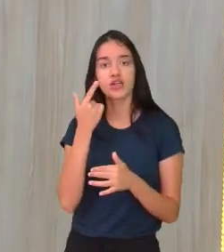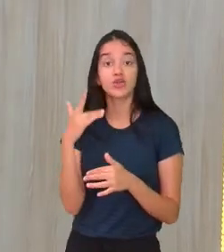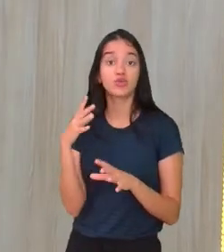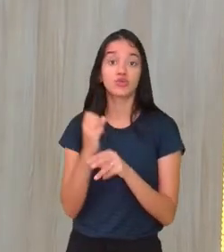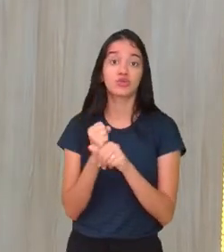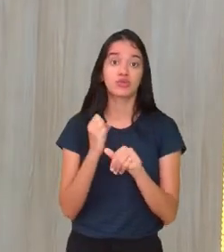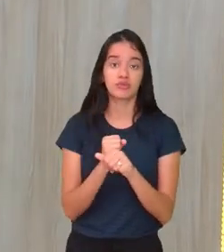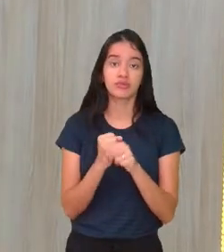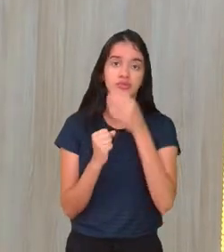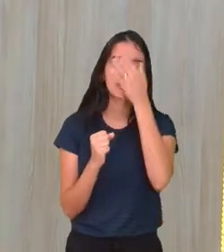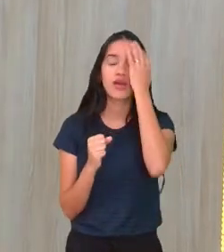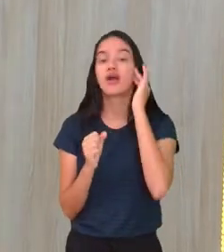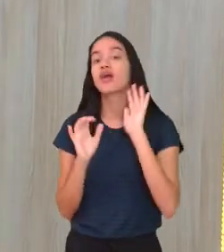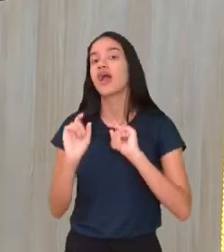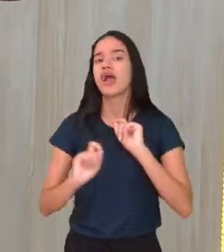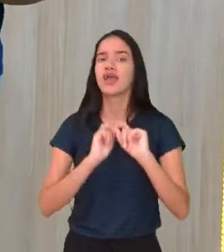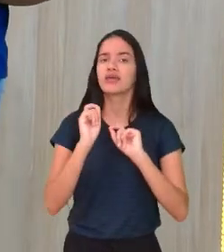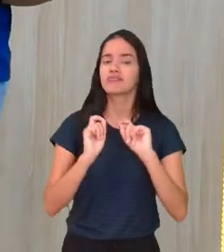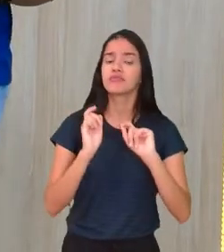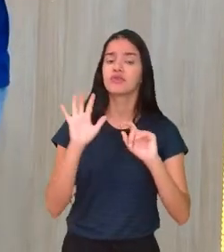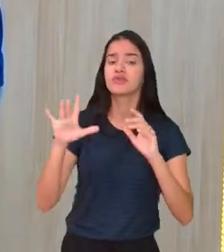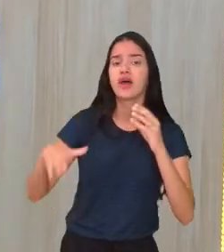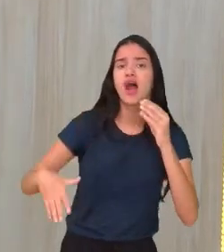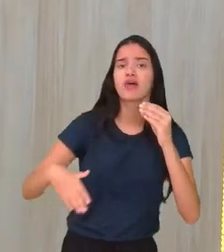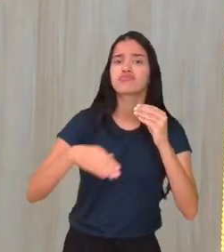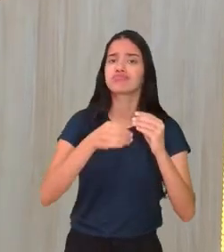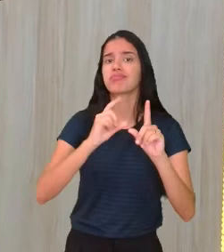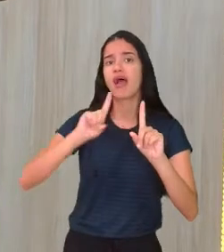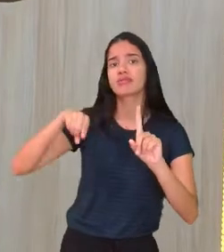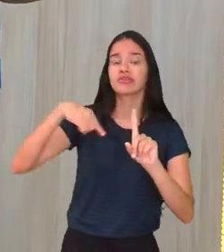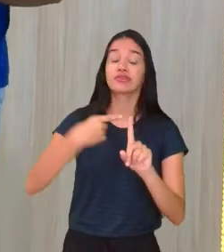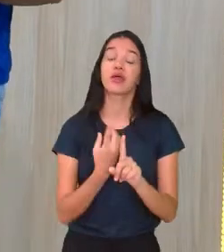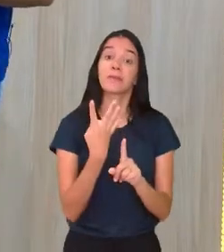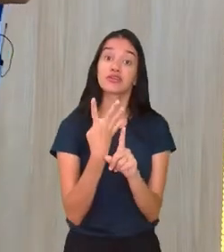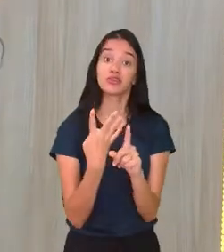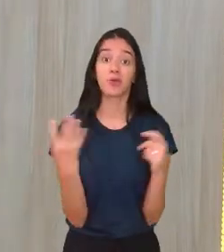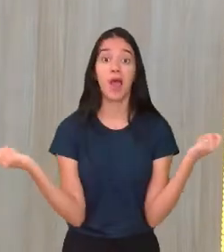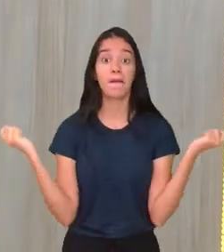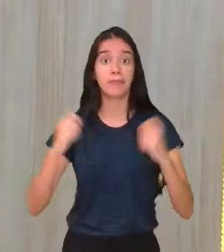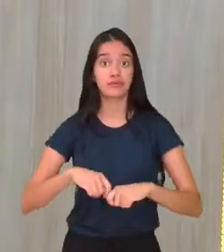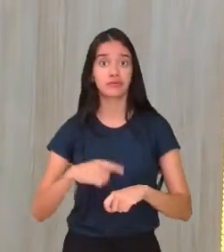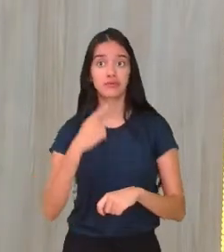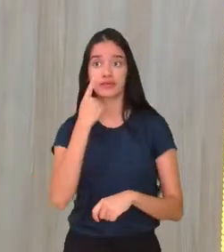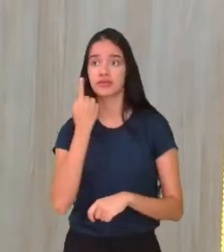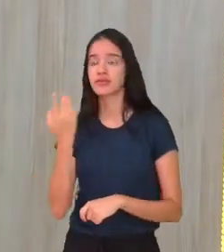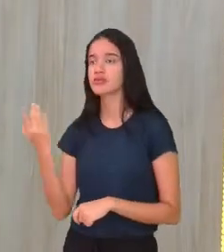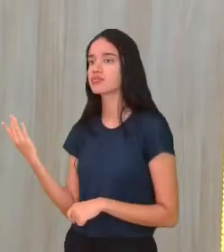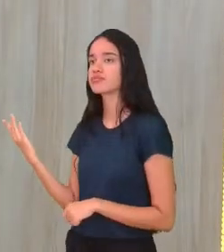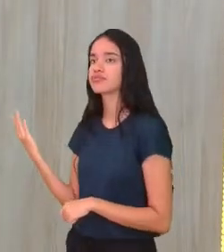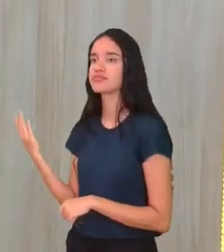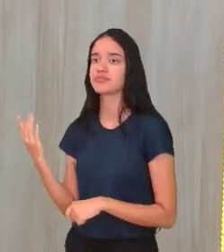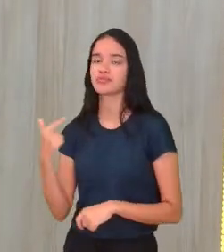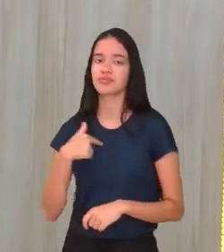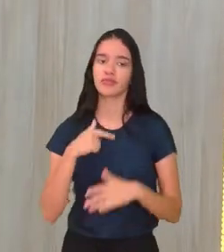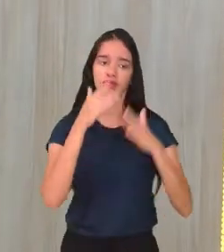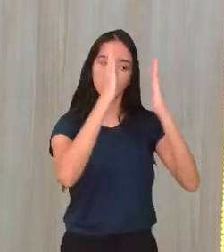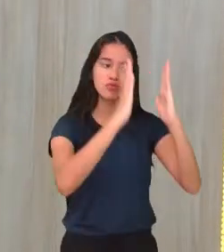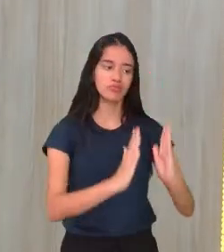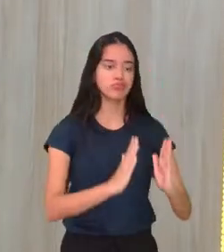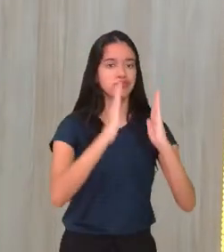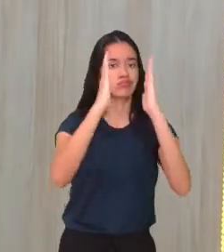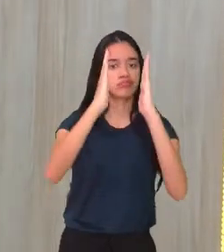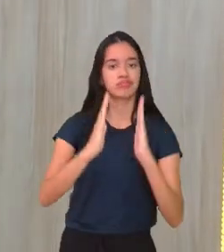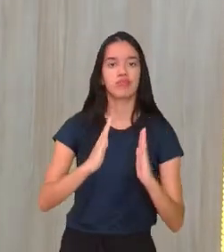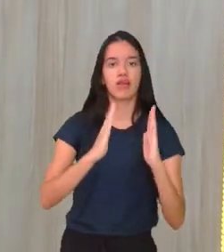total. Bastaria a gente adicionar mais 4 possibilidades, né? Observa aqui, ó. Eu tenho a